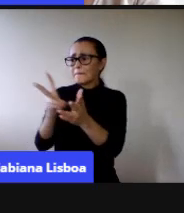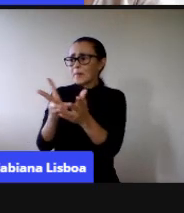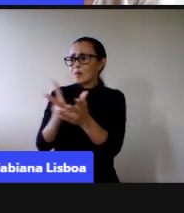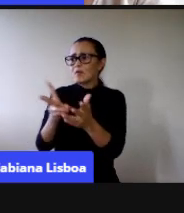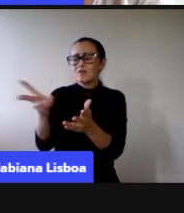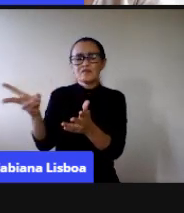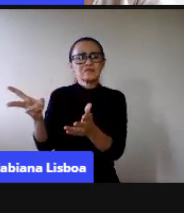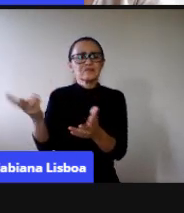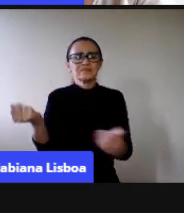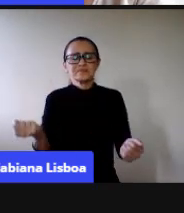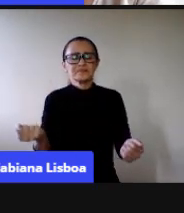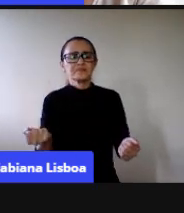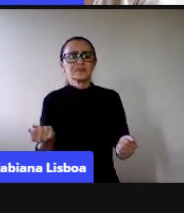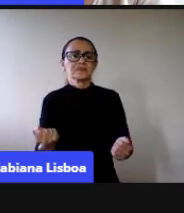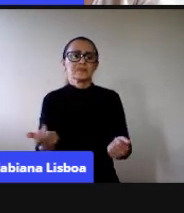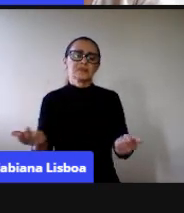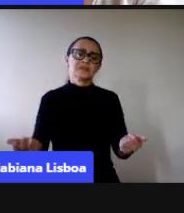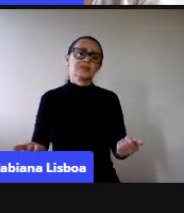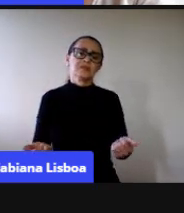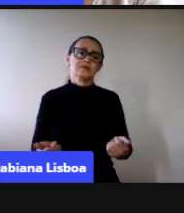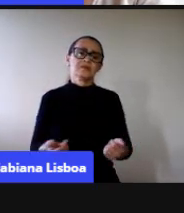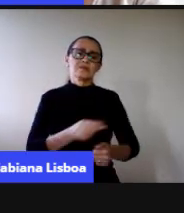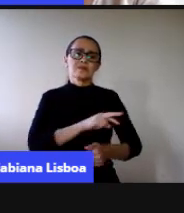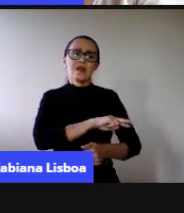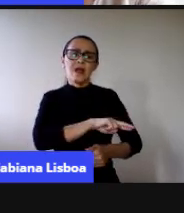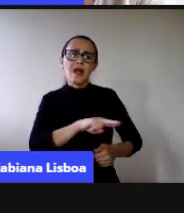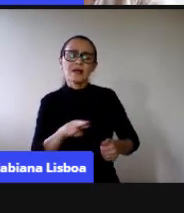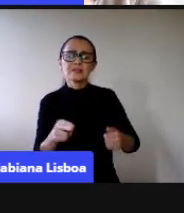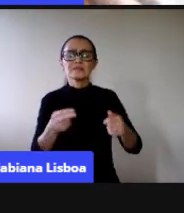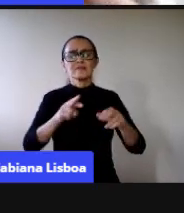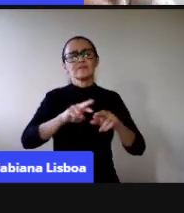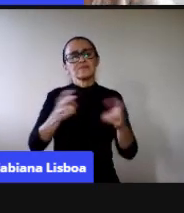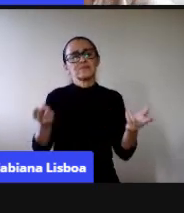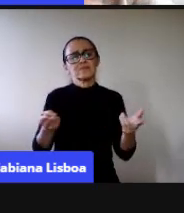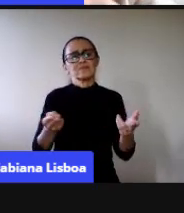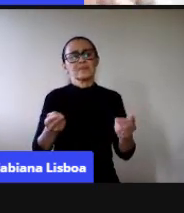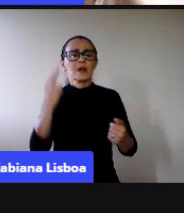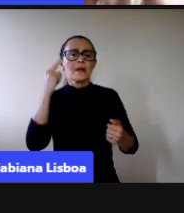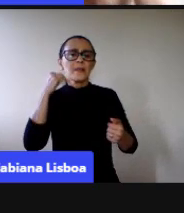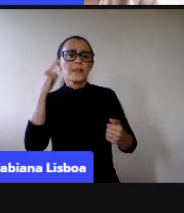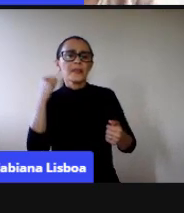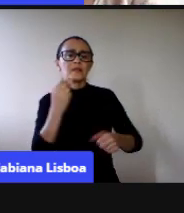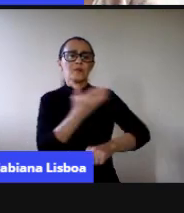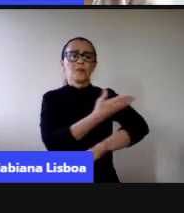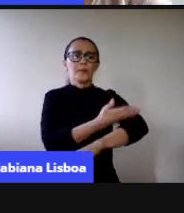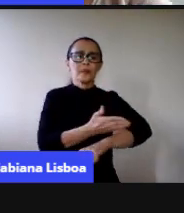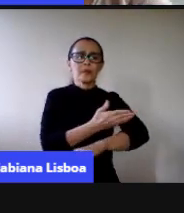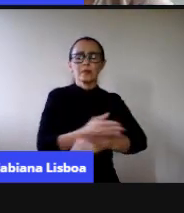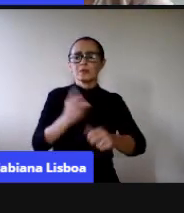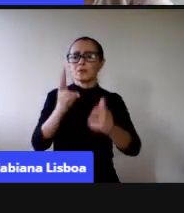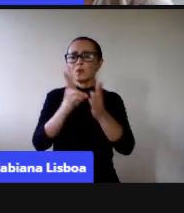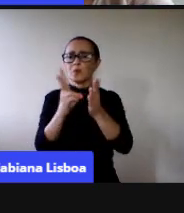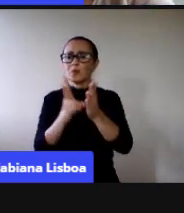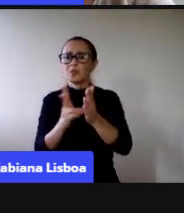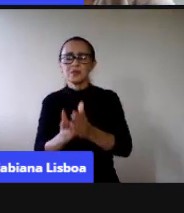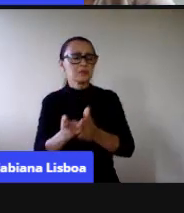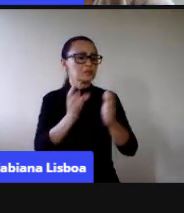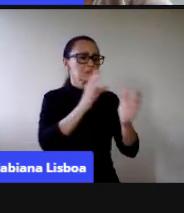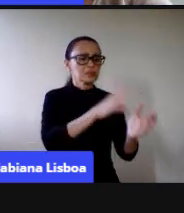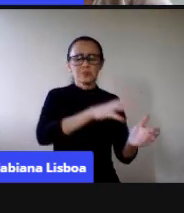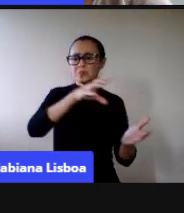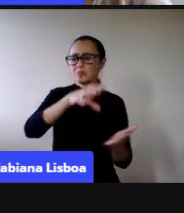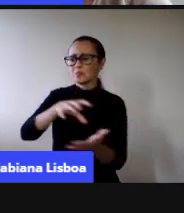racial. Né? Essa classificação da raça, né? Do negro, do índio, do branco, né? Então, que